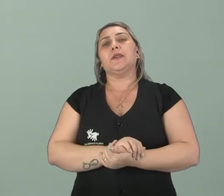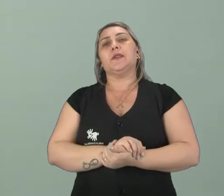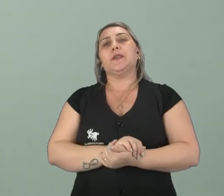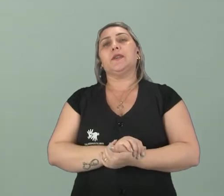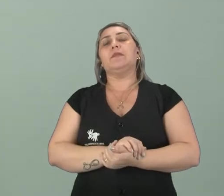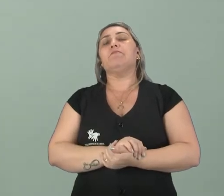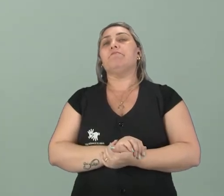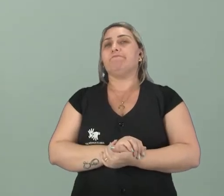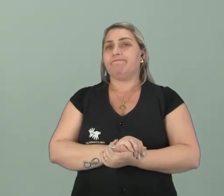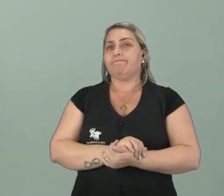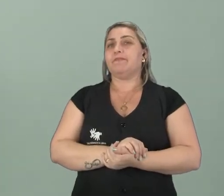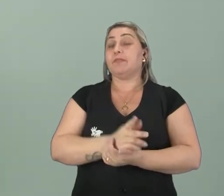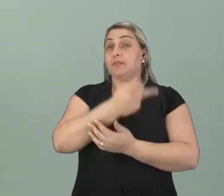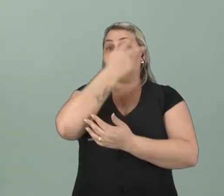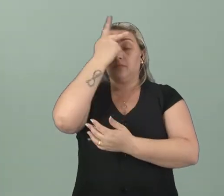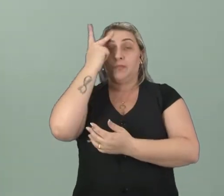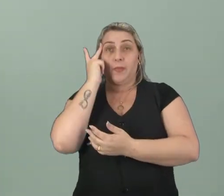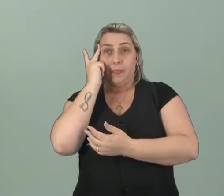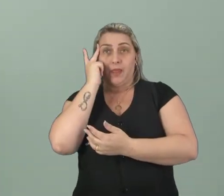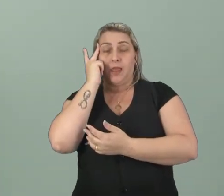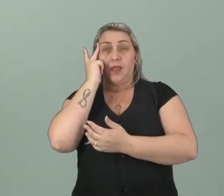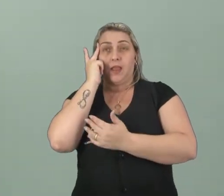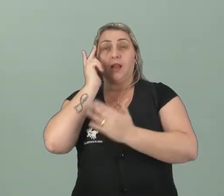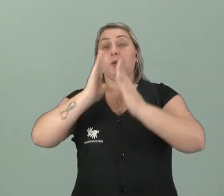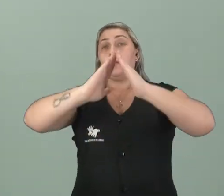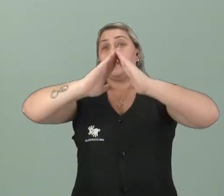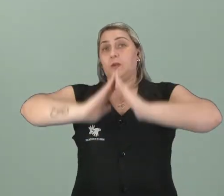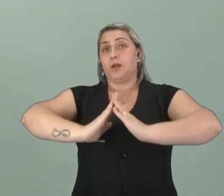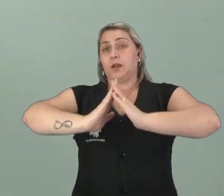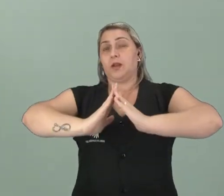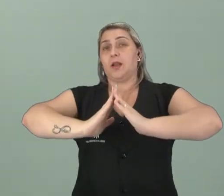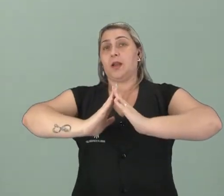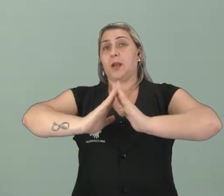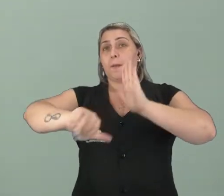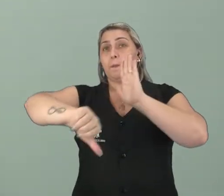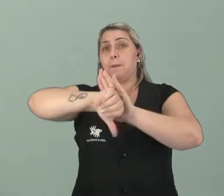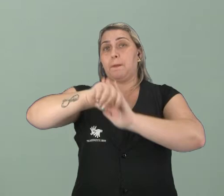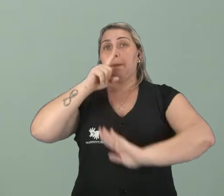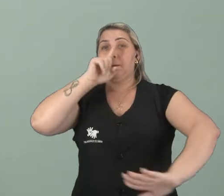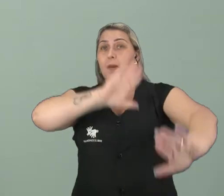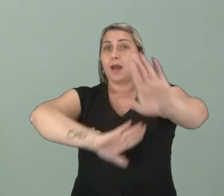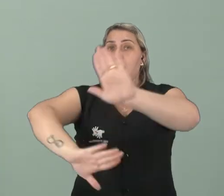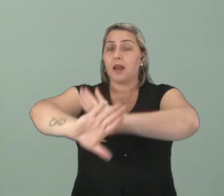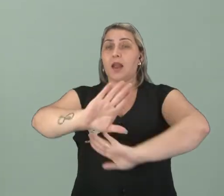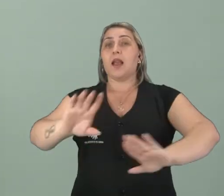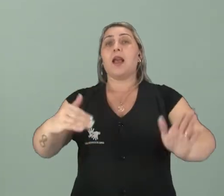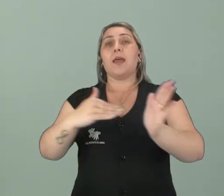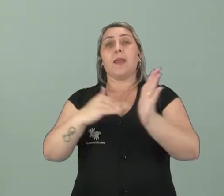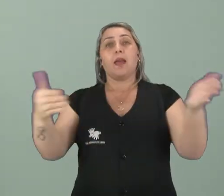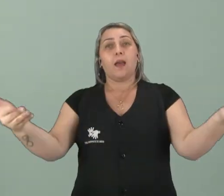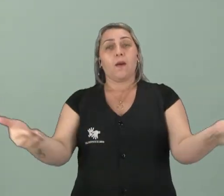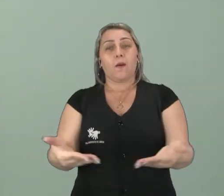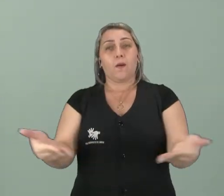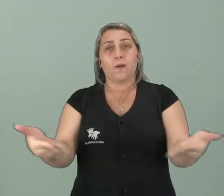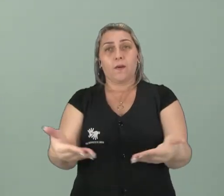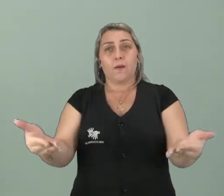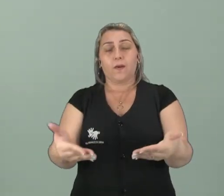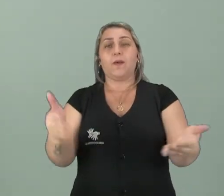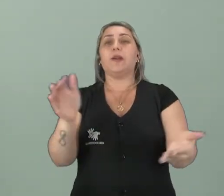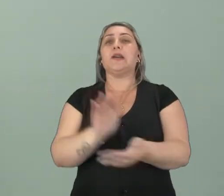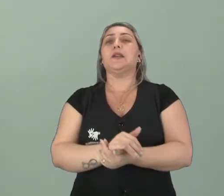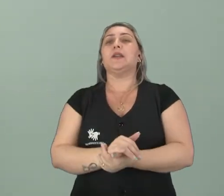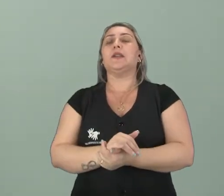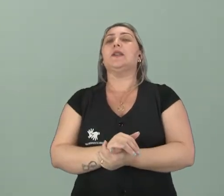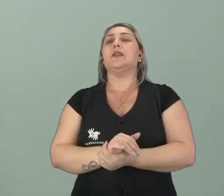as serras, né? Então as pessoas passaram a morar em áreas de risco e que até hoje essas áreas, inclusive, são de